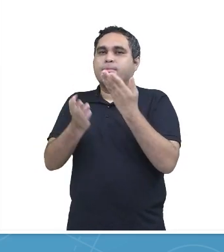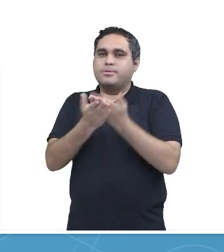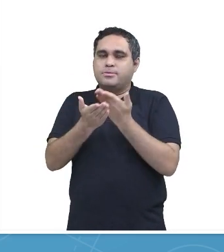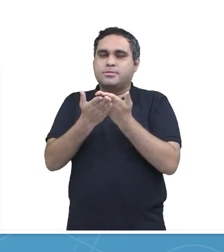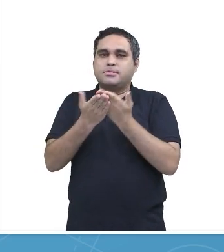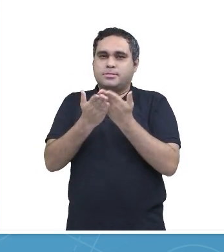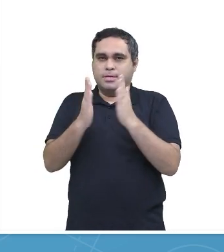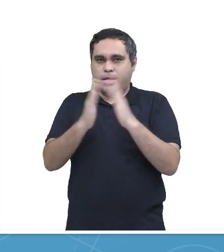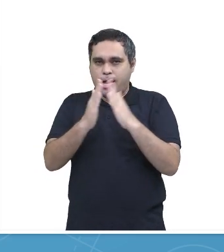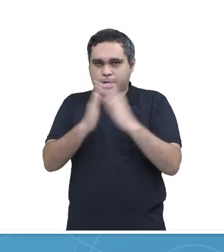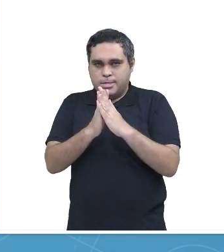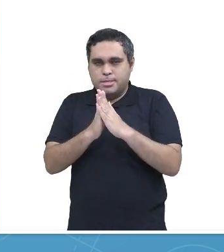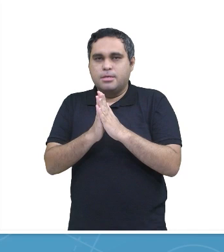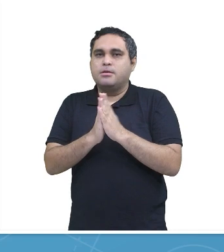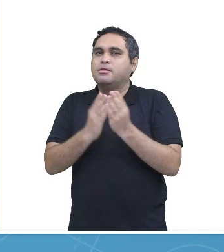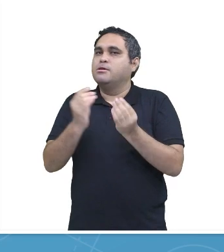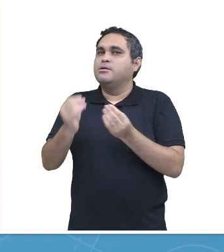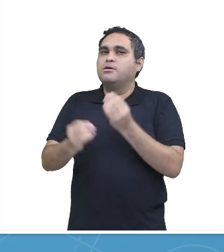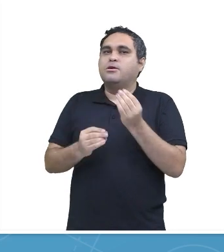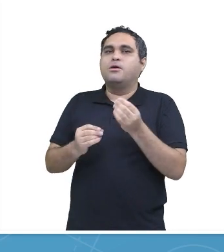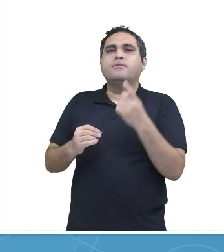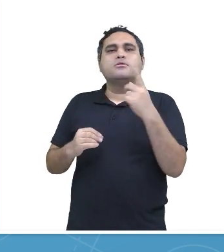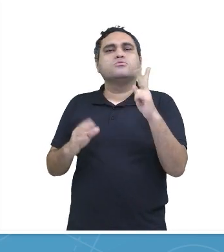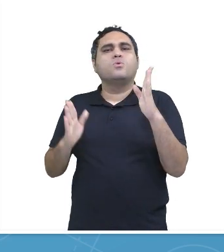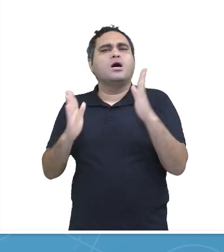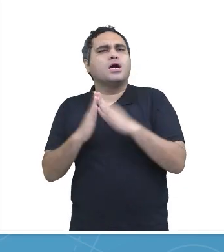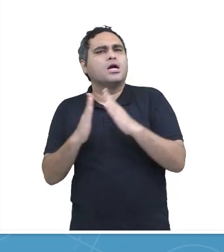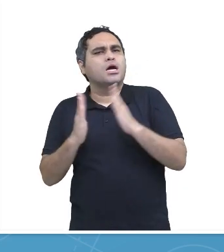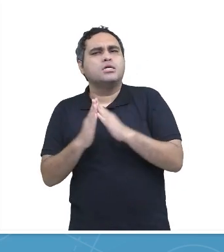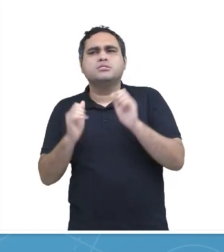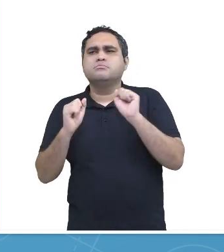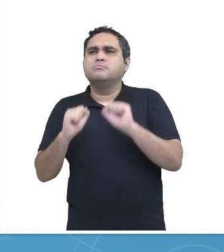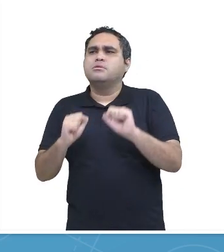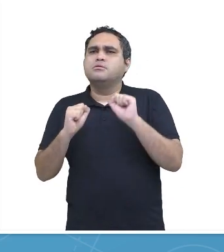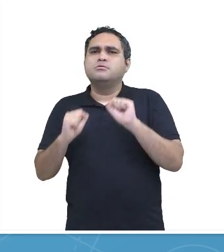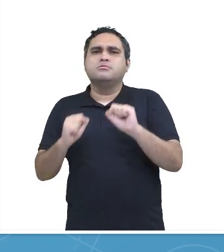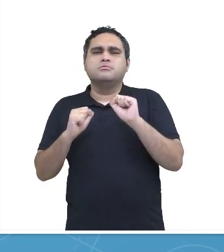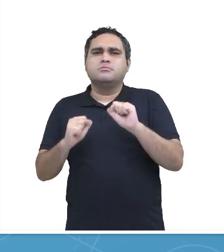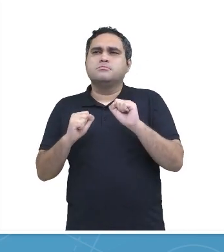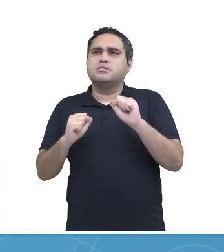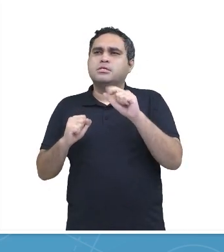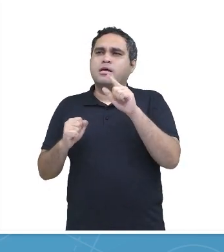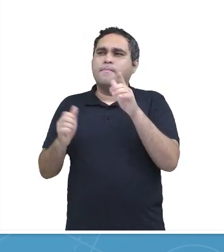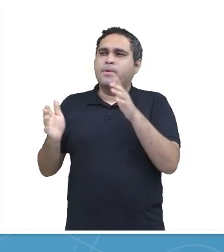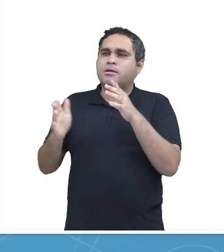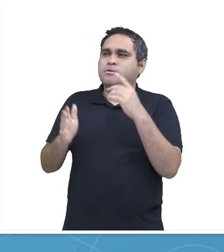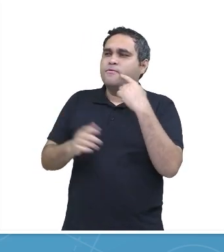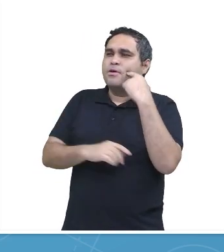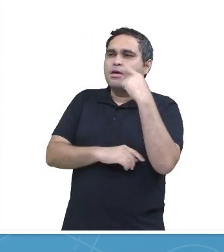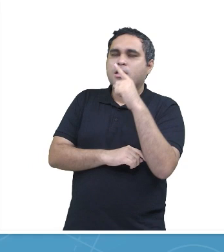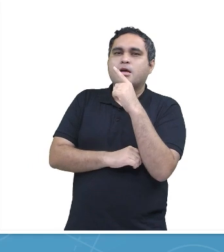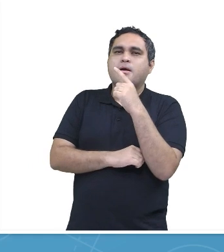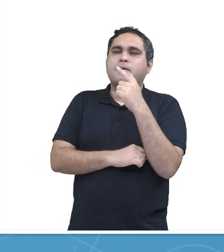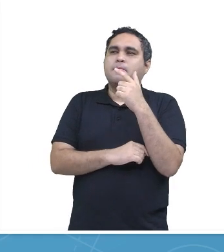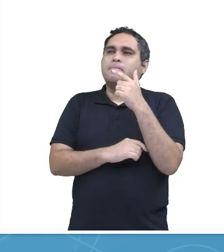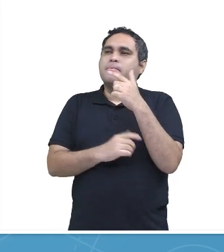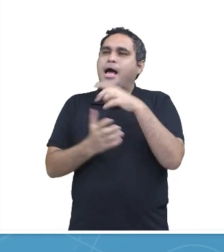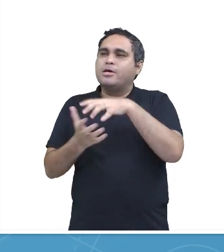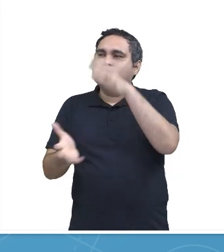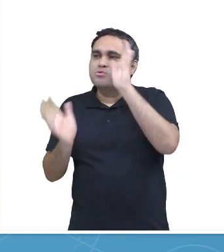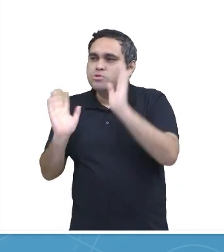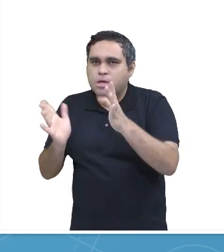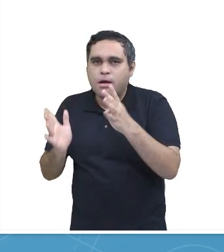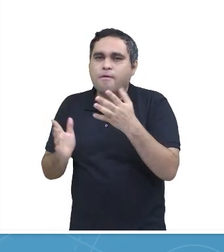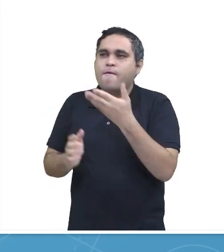casa, alguém aí da casa de vocês mesmo, que está passando por essa fase, e caracterizá-la de